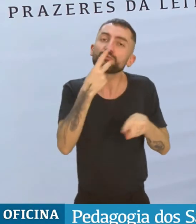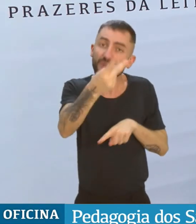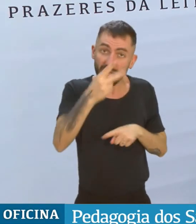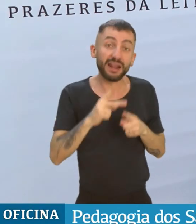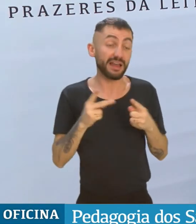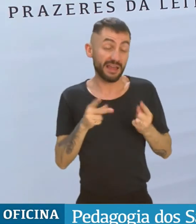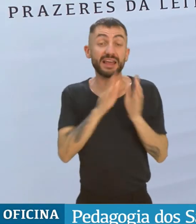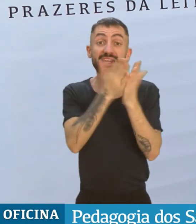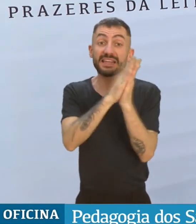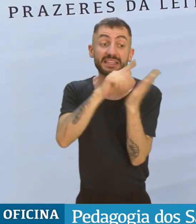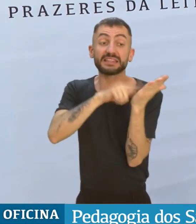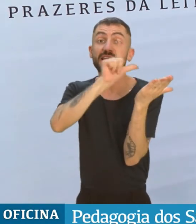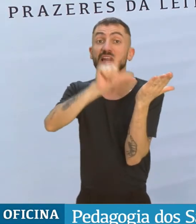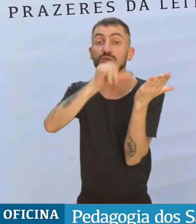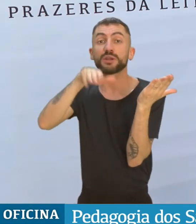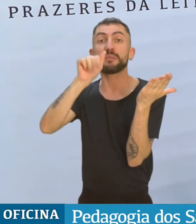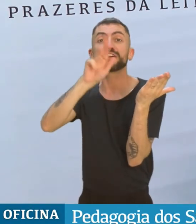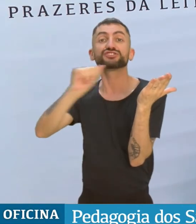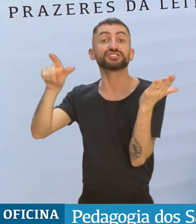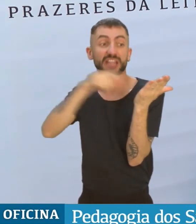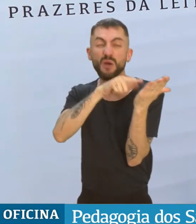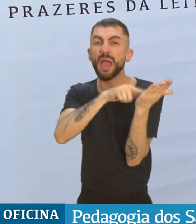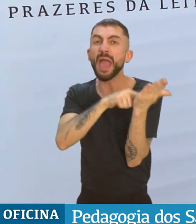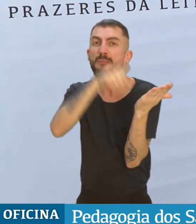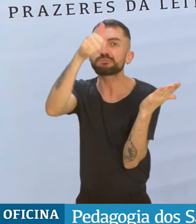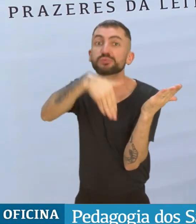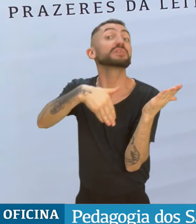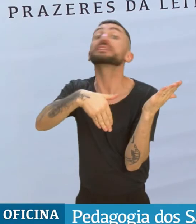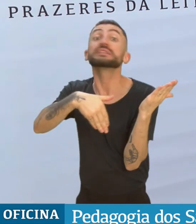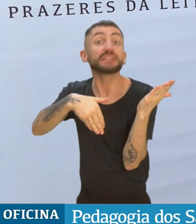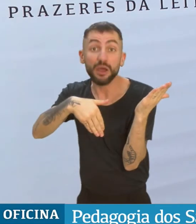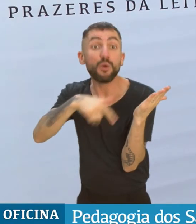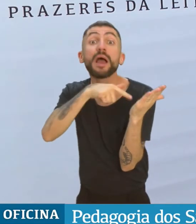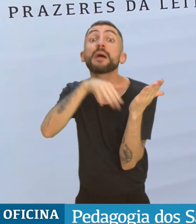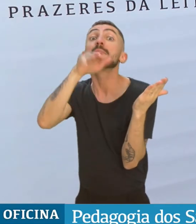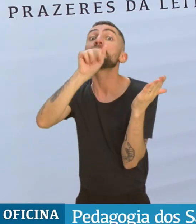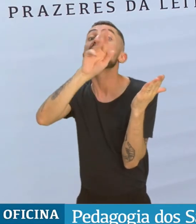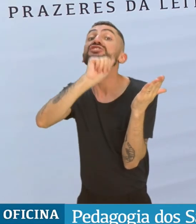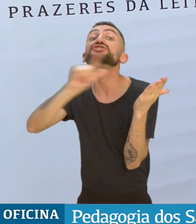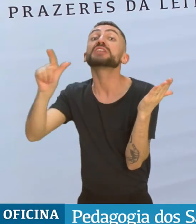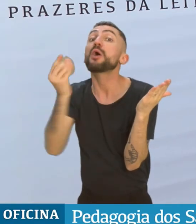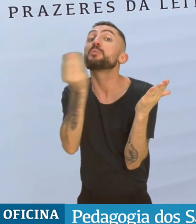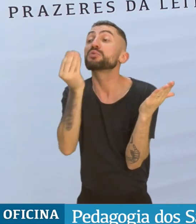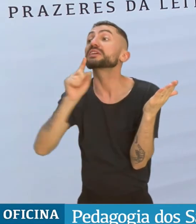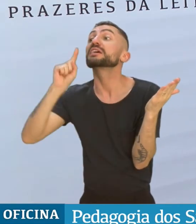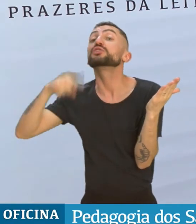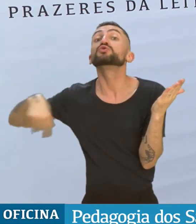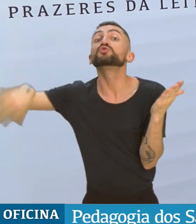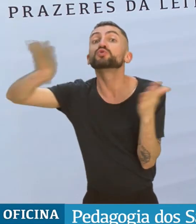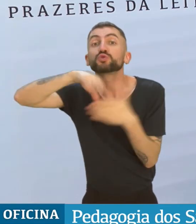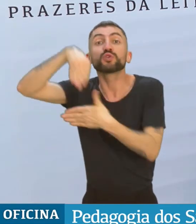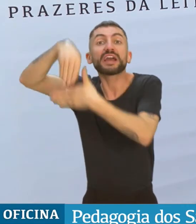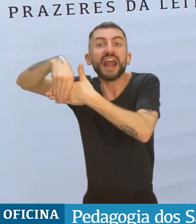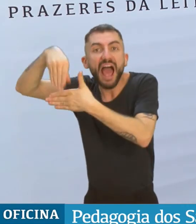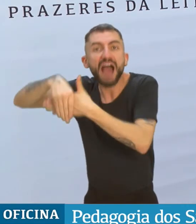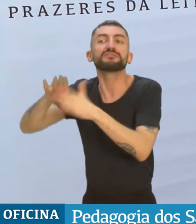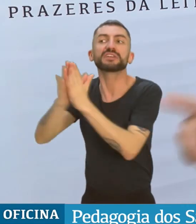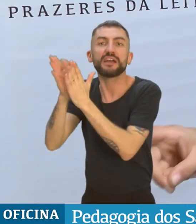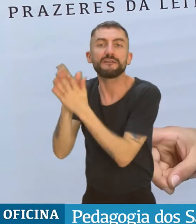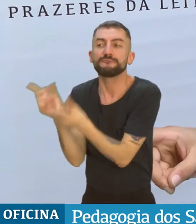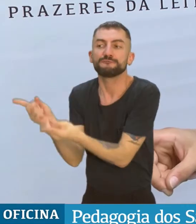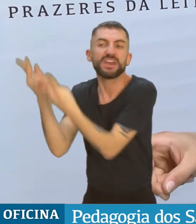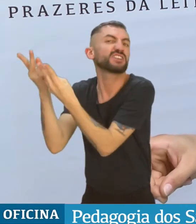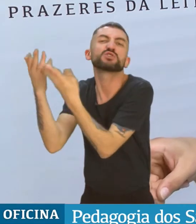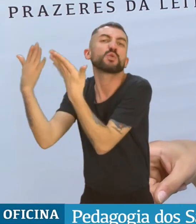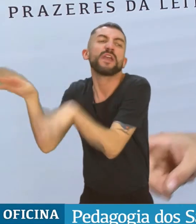não é uma literatura menor, mas é uma literatura diferente. É marginal porque está à margem do mercado editorial, é marginal porque